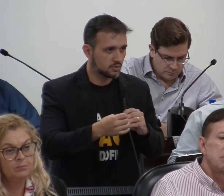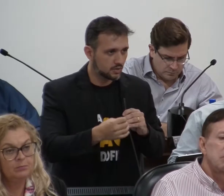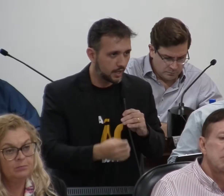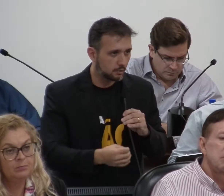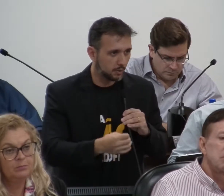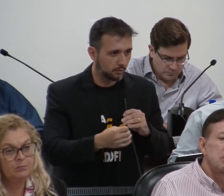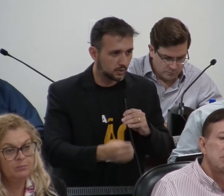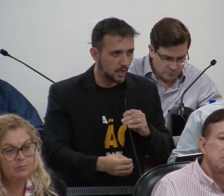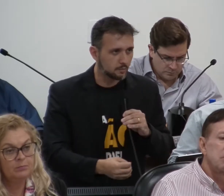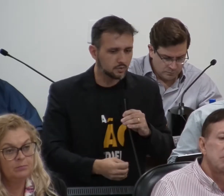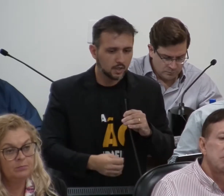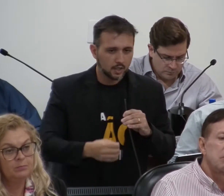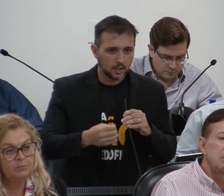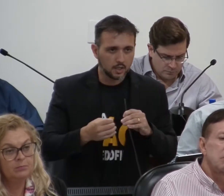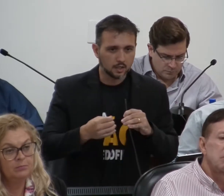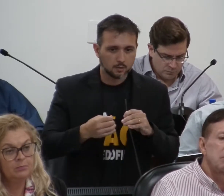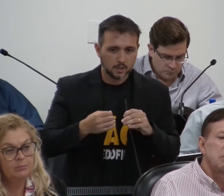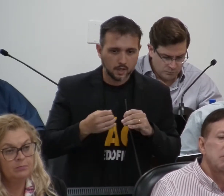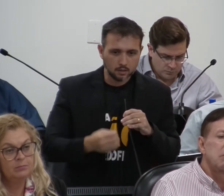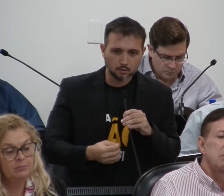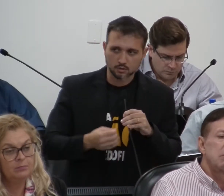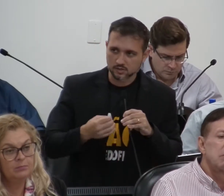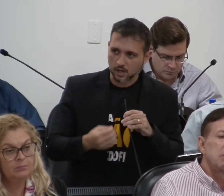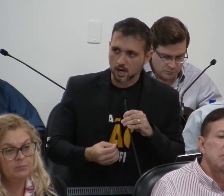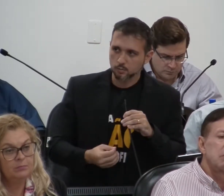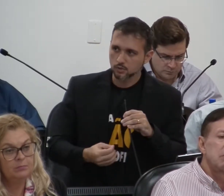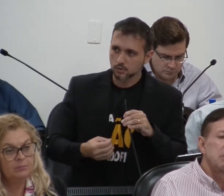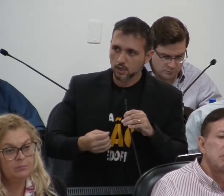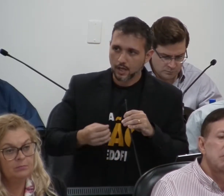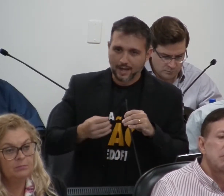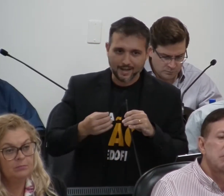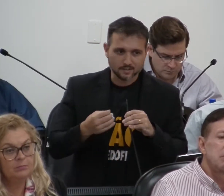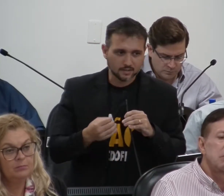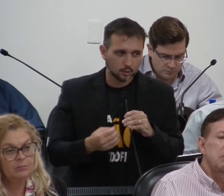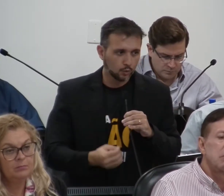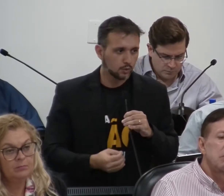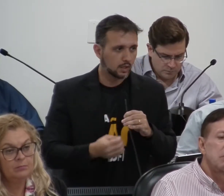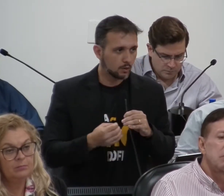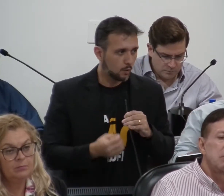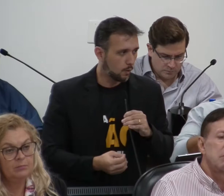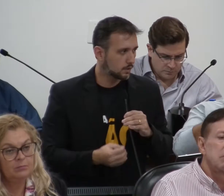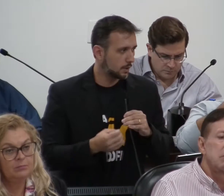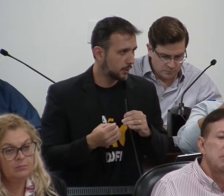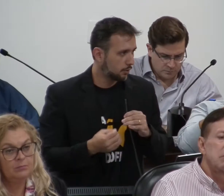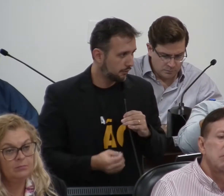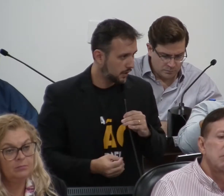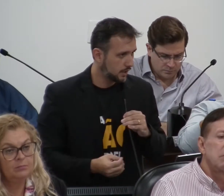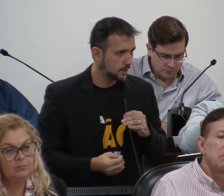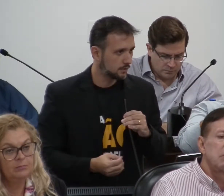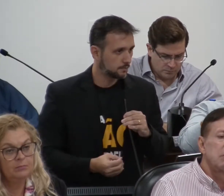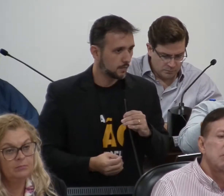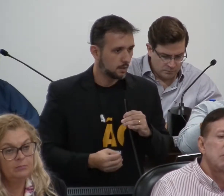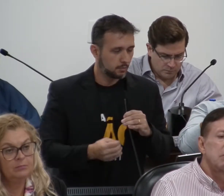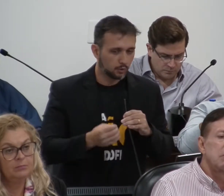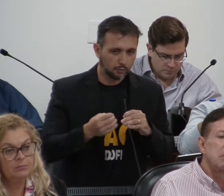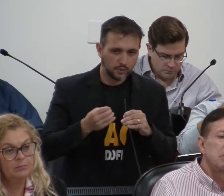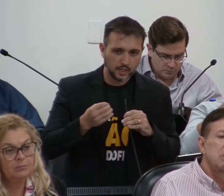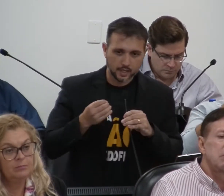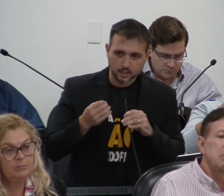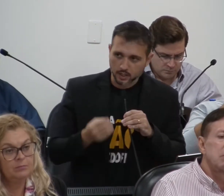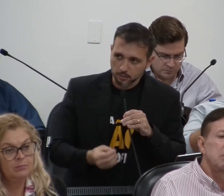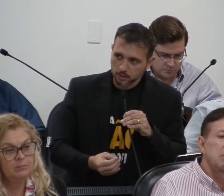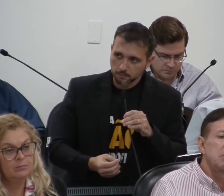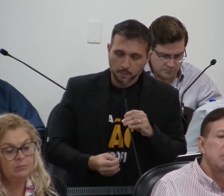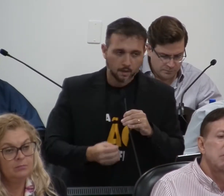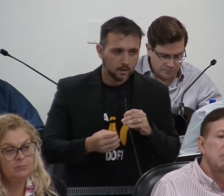momento certo para votarmos e engrossarmos essa luta contra a pedofilia.